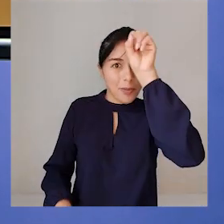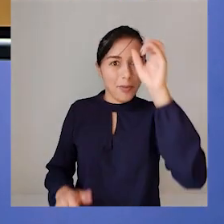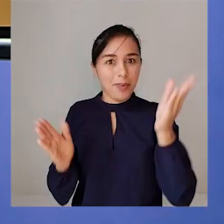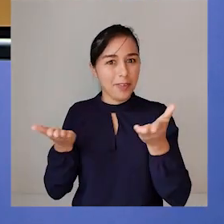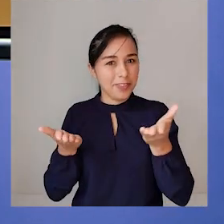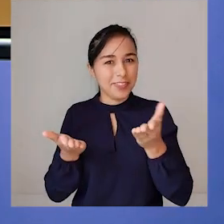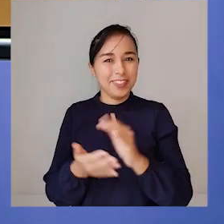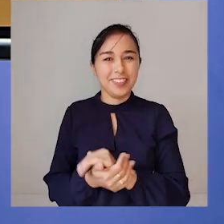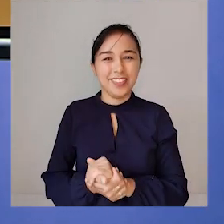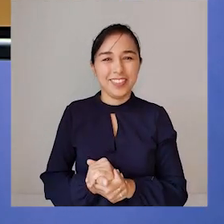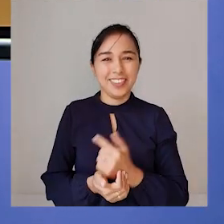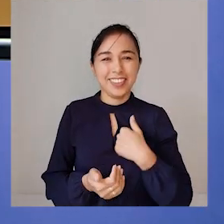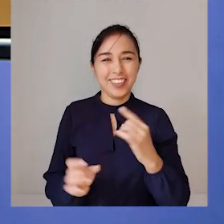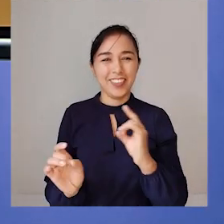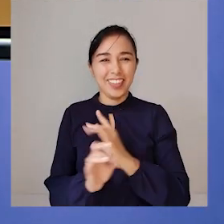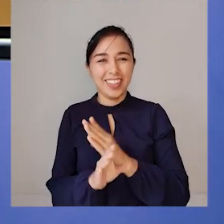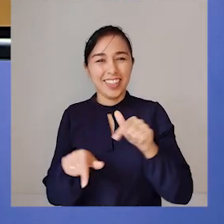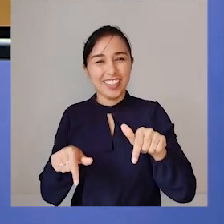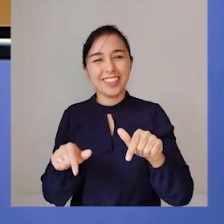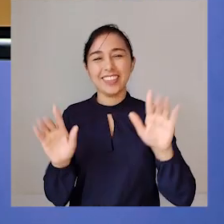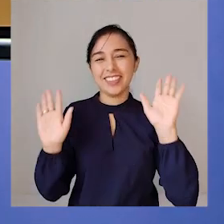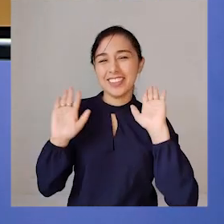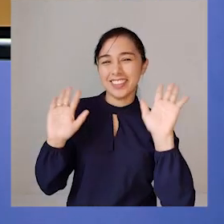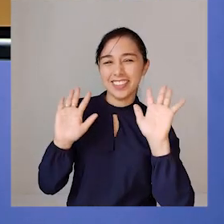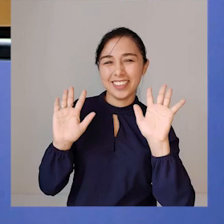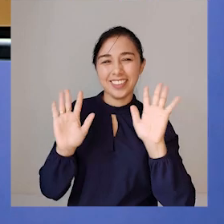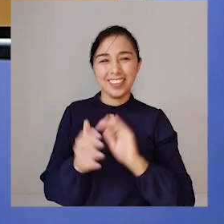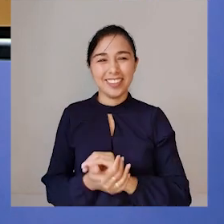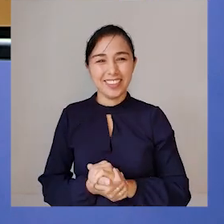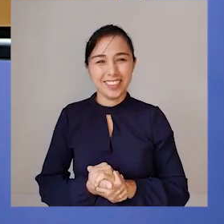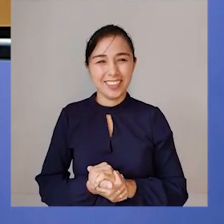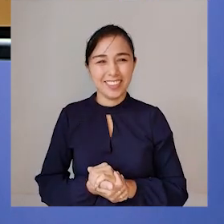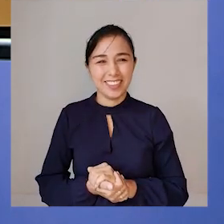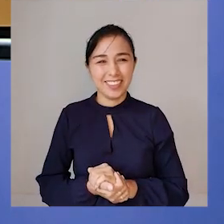na nossa aula. Eu vou ficando por aqui. Até a próxima. Tchau!